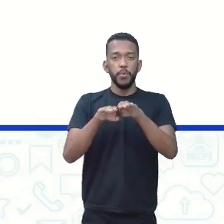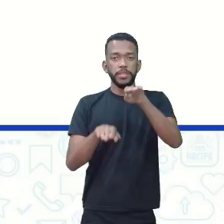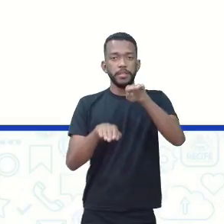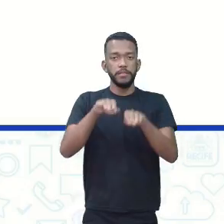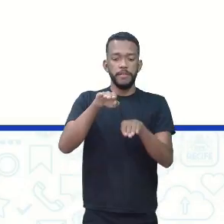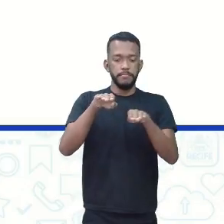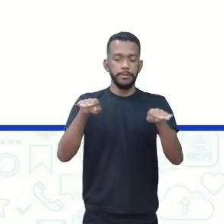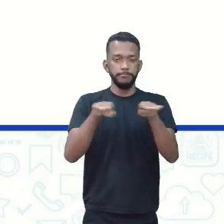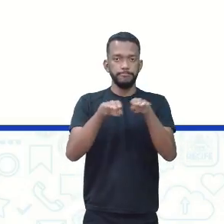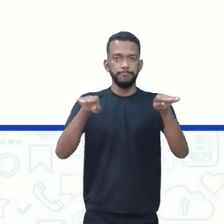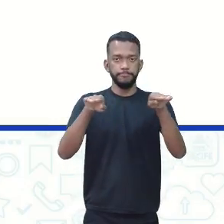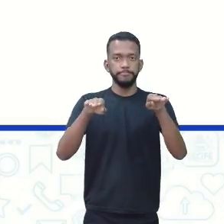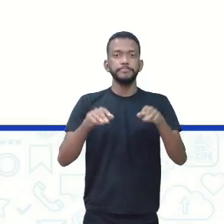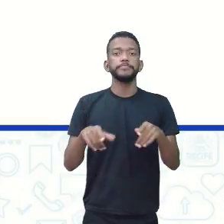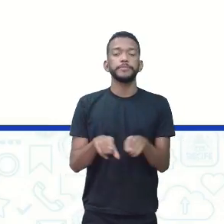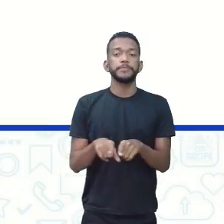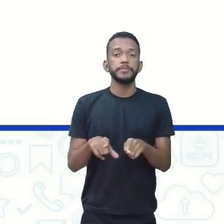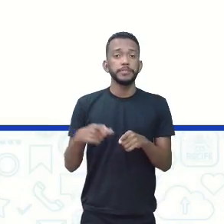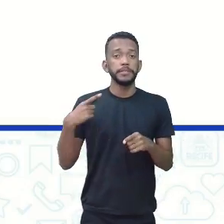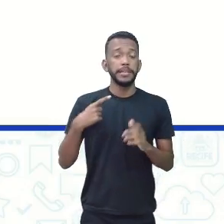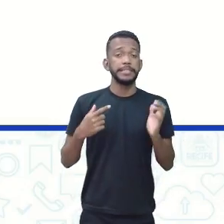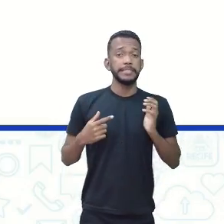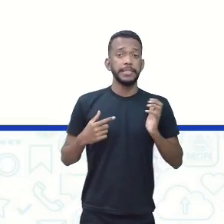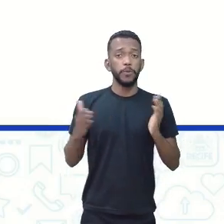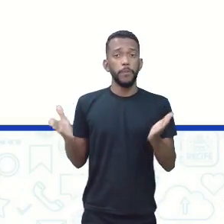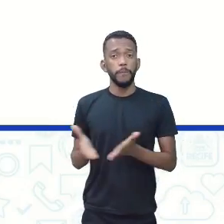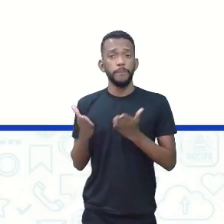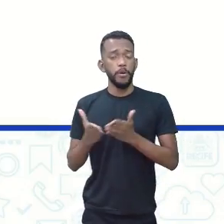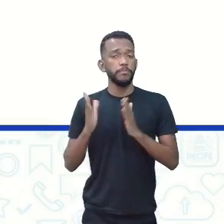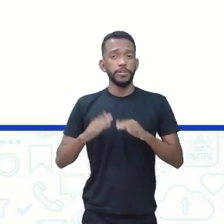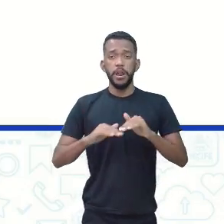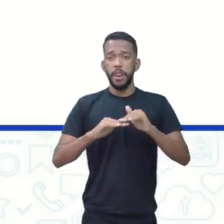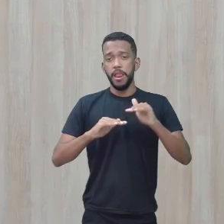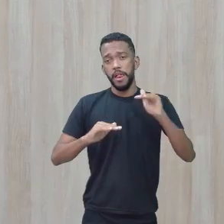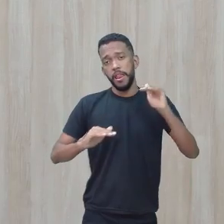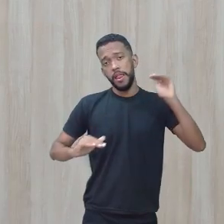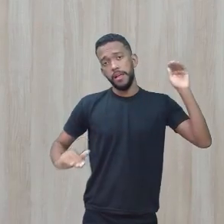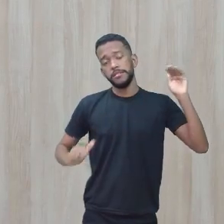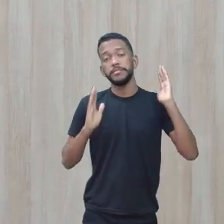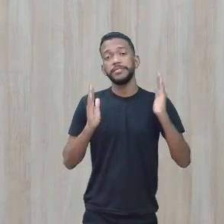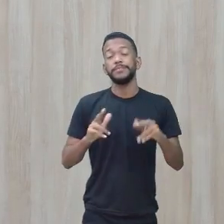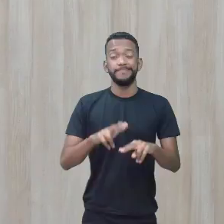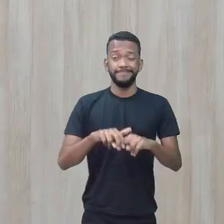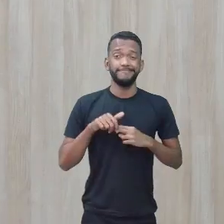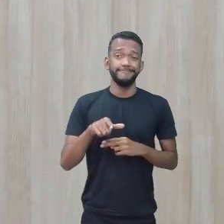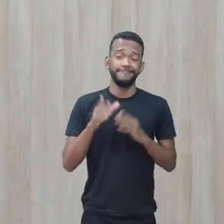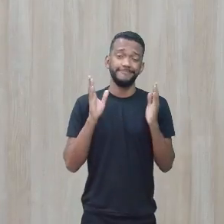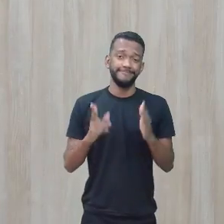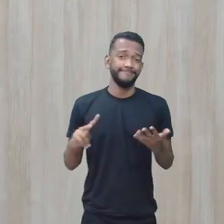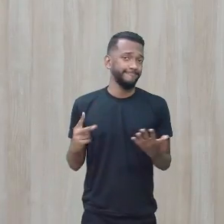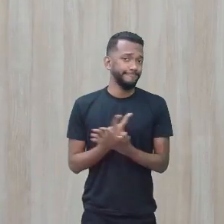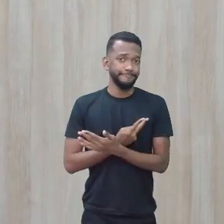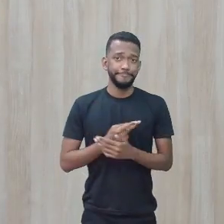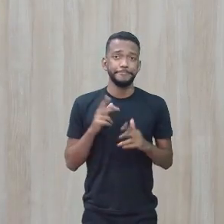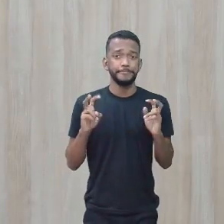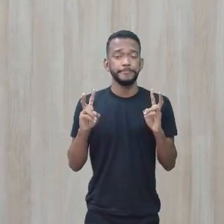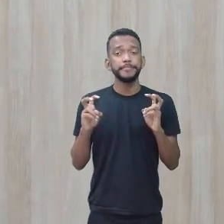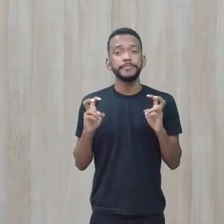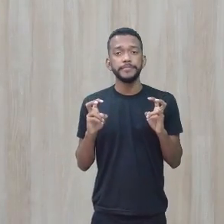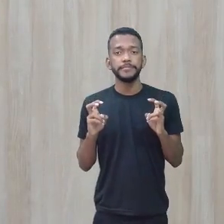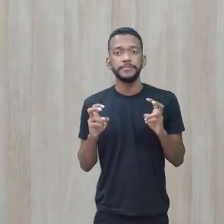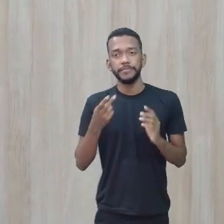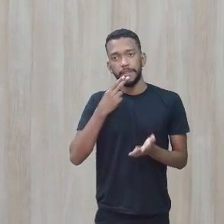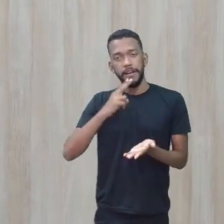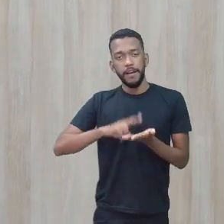equitativamente. E a diferença entre ricos e pobres está aumentando. Então, é justamente essa questão também que a